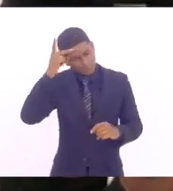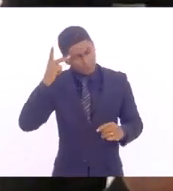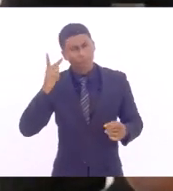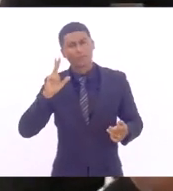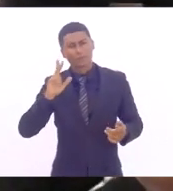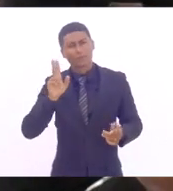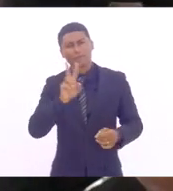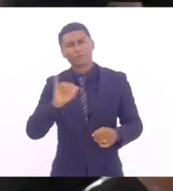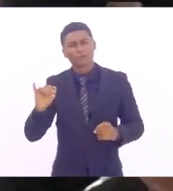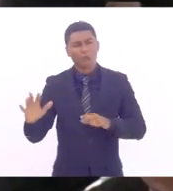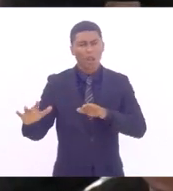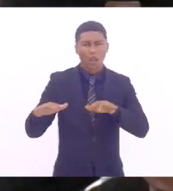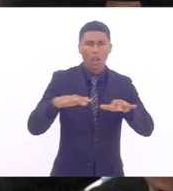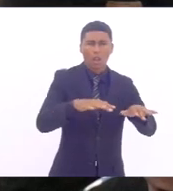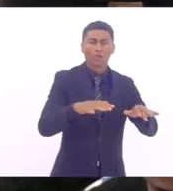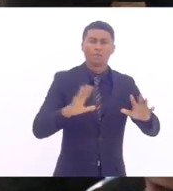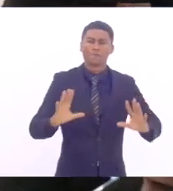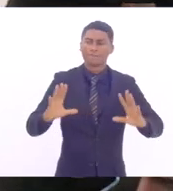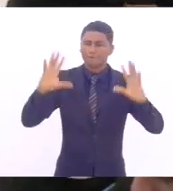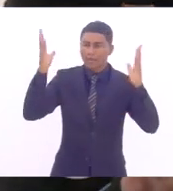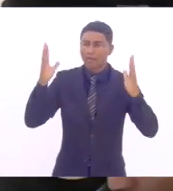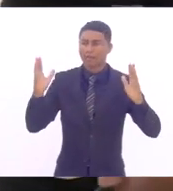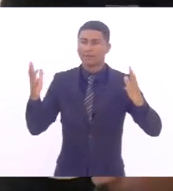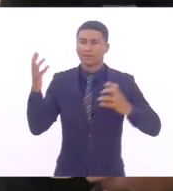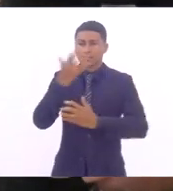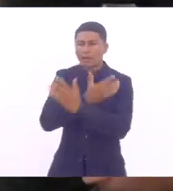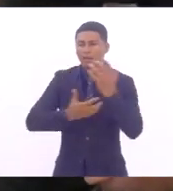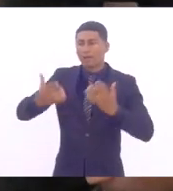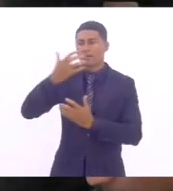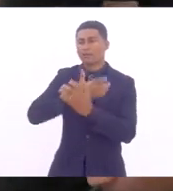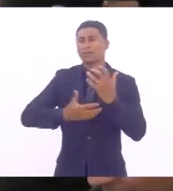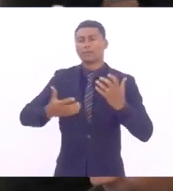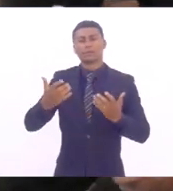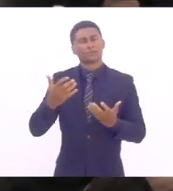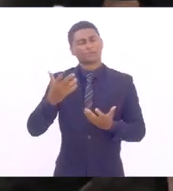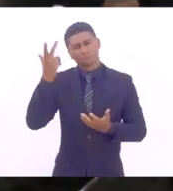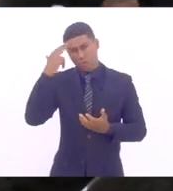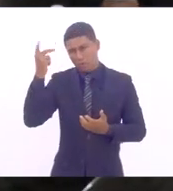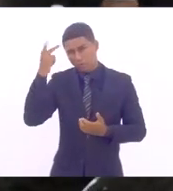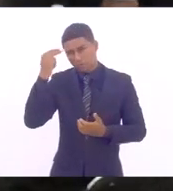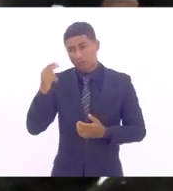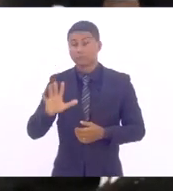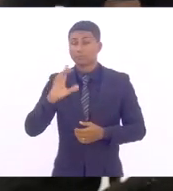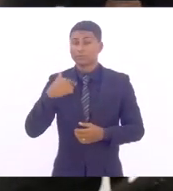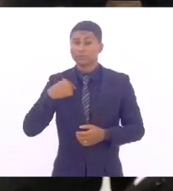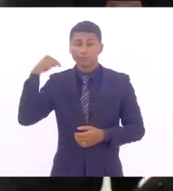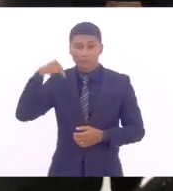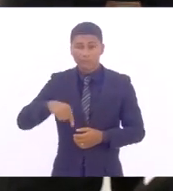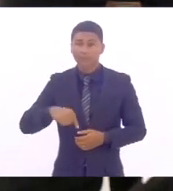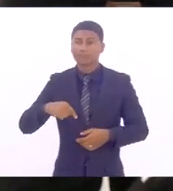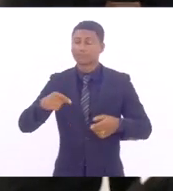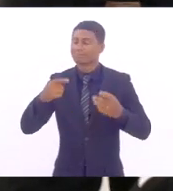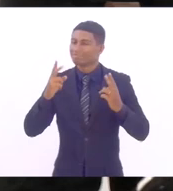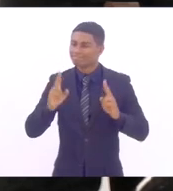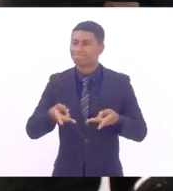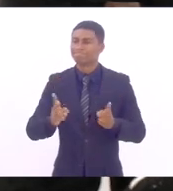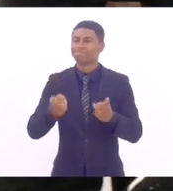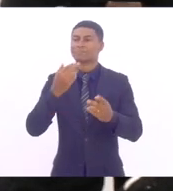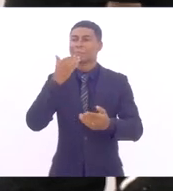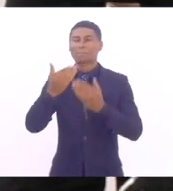vai para fazer a festa, vai para apoiar o clube, é isso que se espera de uma torcida organizada. O que eu conclamo e o que eu sempre conversei com eles,